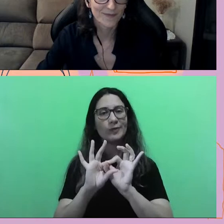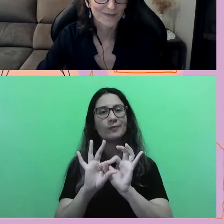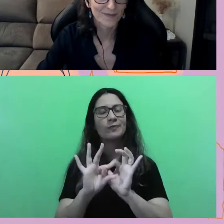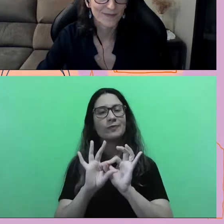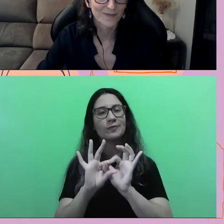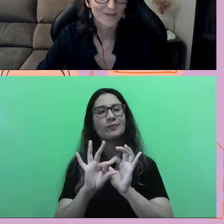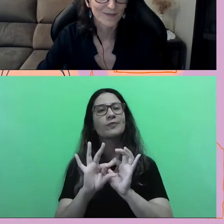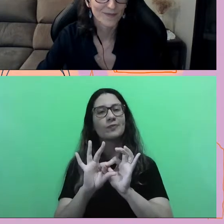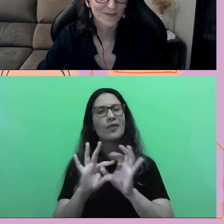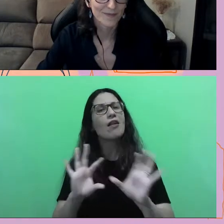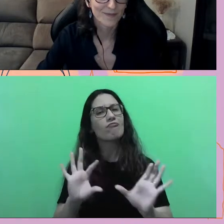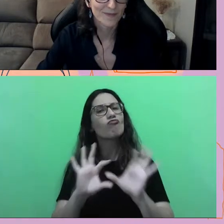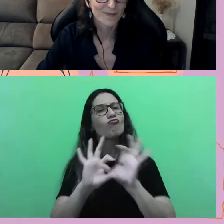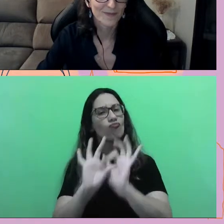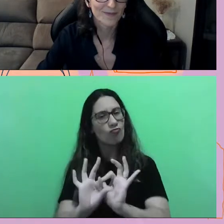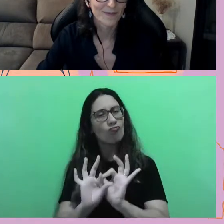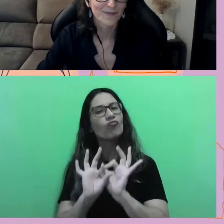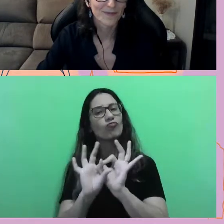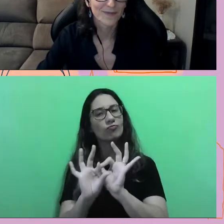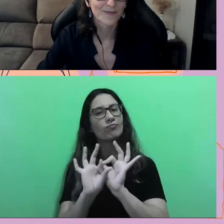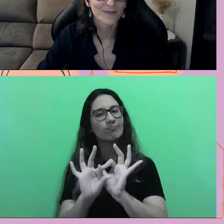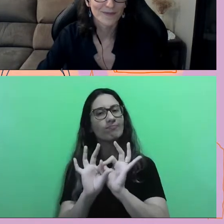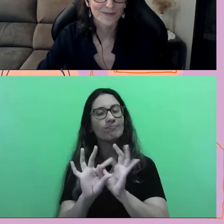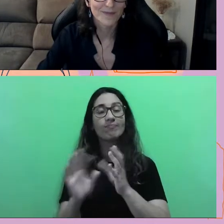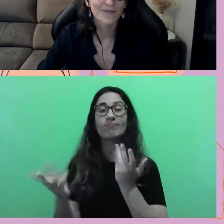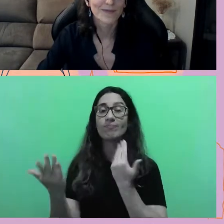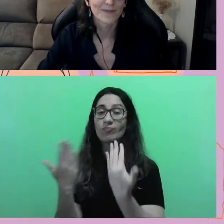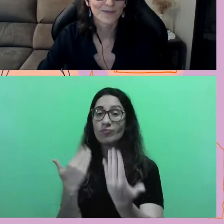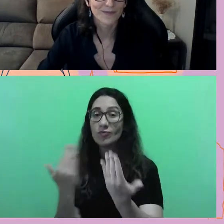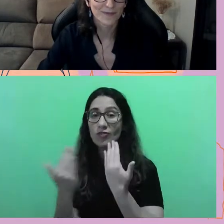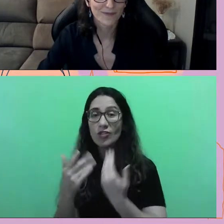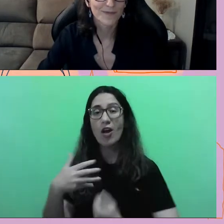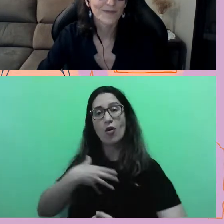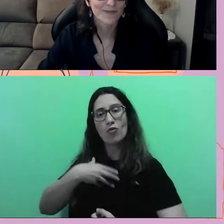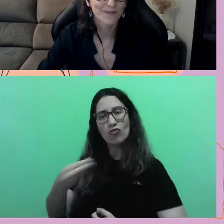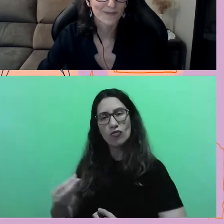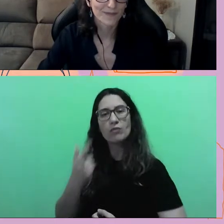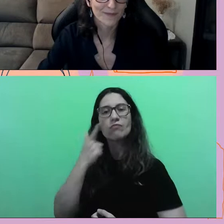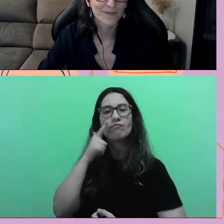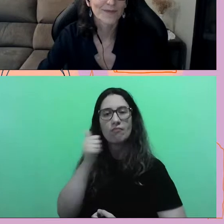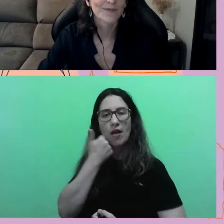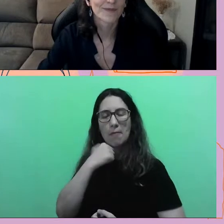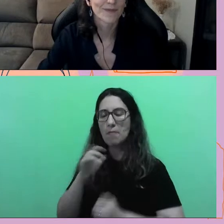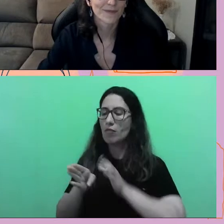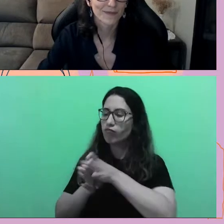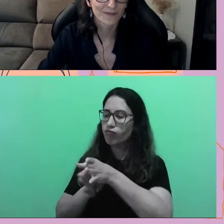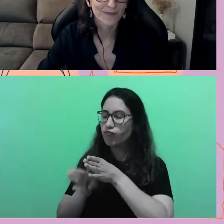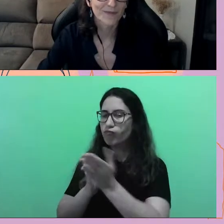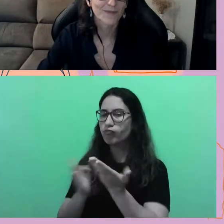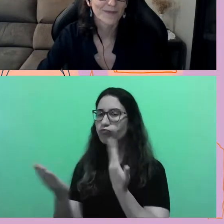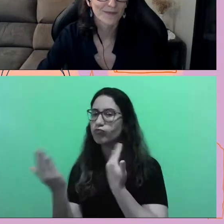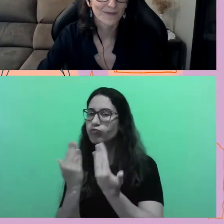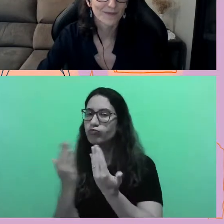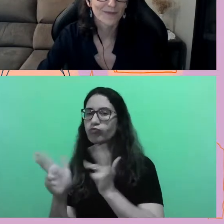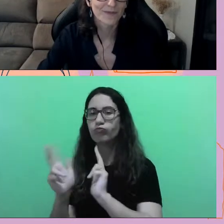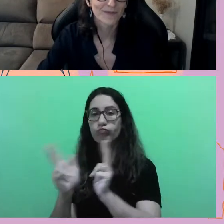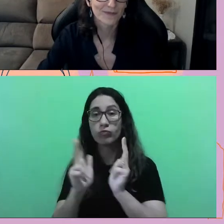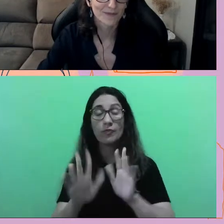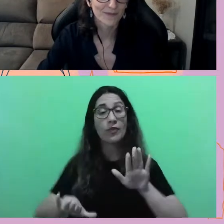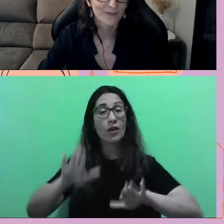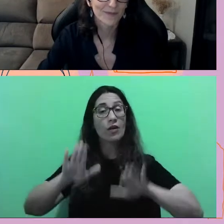Esse vínculo mesmo, né? De conversa com o filho, né? Muitas vezes, né, o pai,